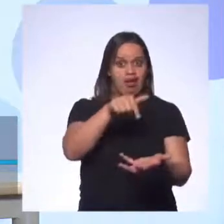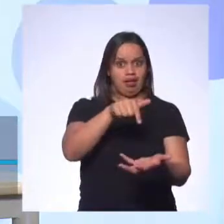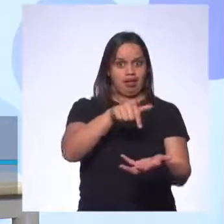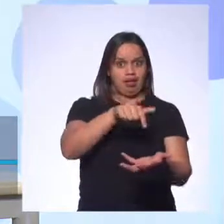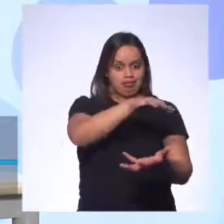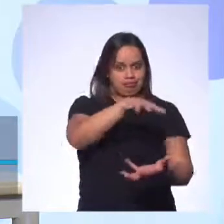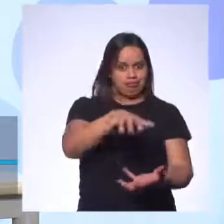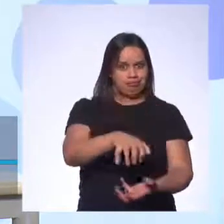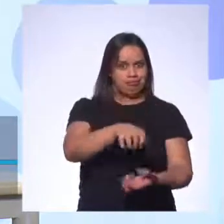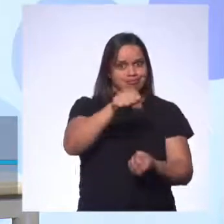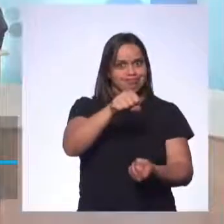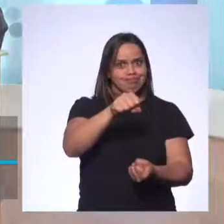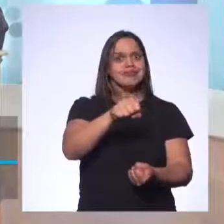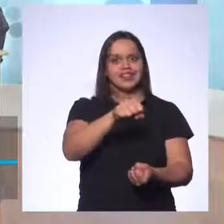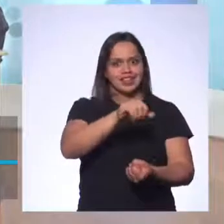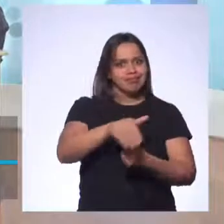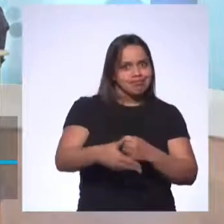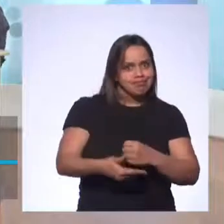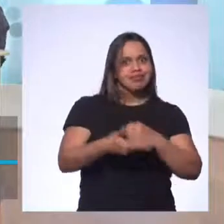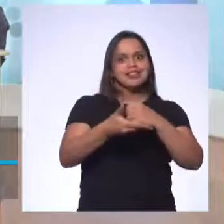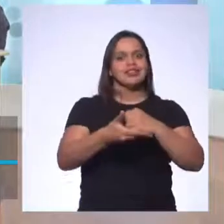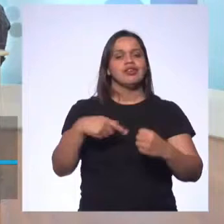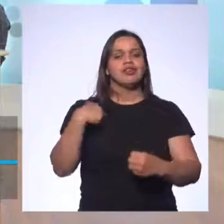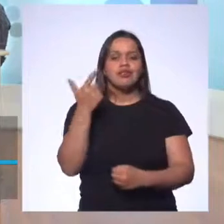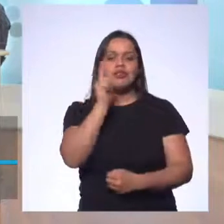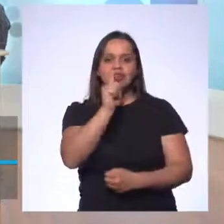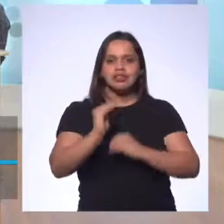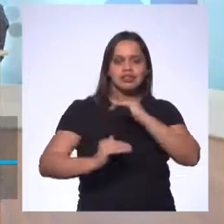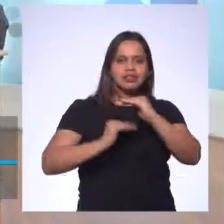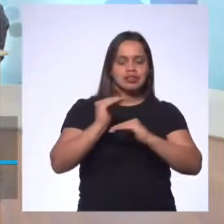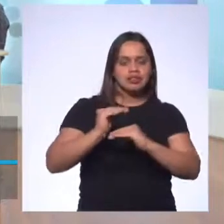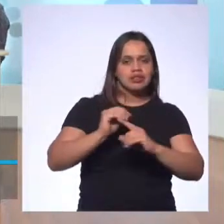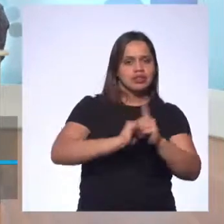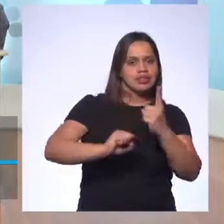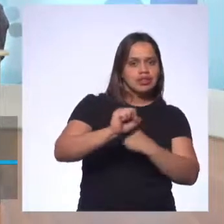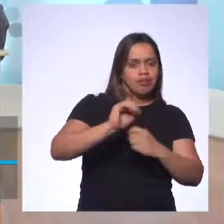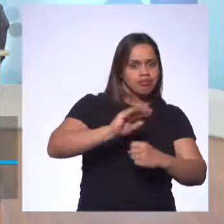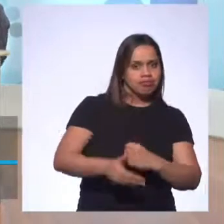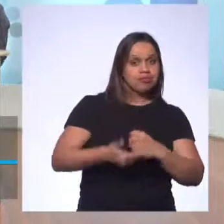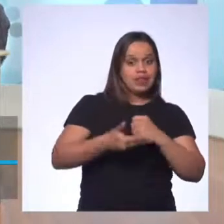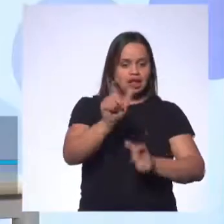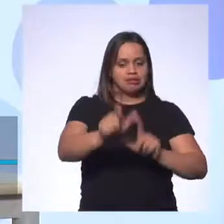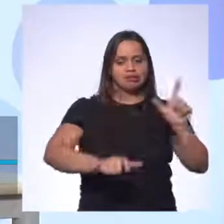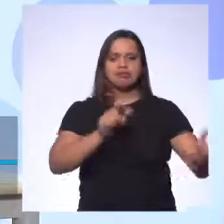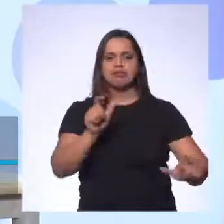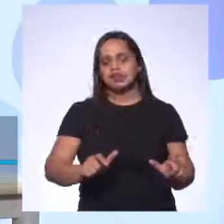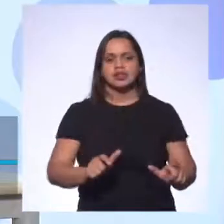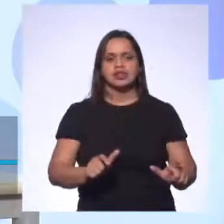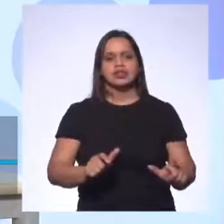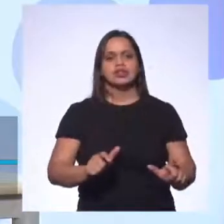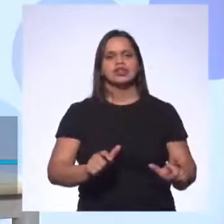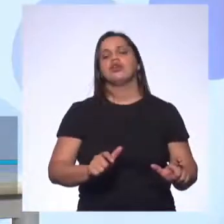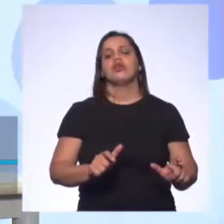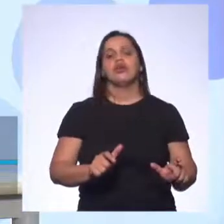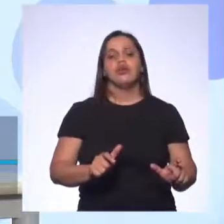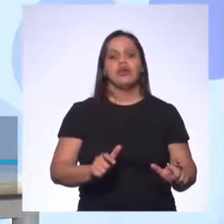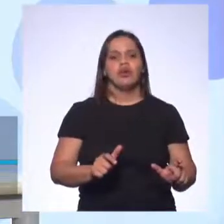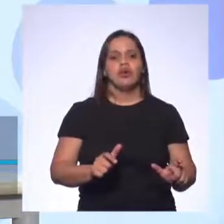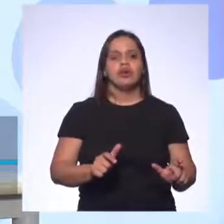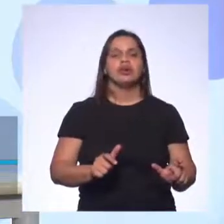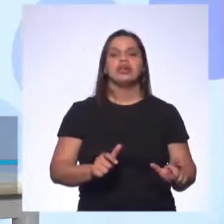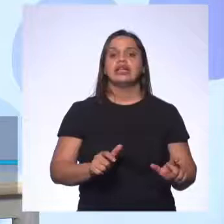para desenvolvermos uma sociedade sustentável, né, os seres humanos, as pessoas, em interação, né, com os